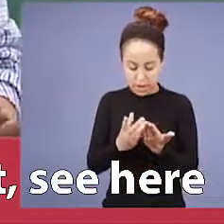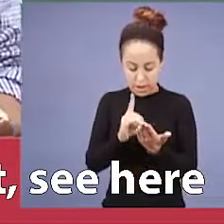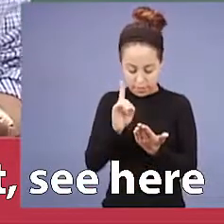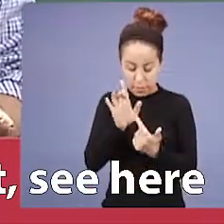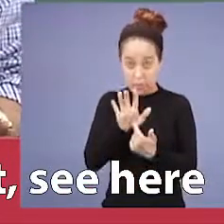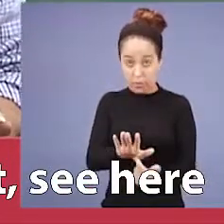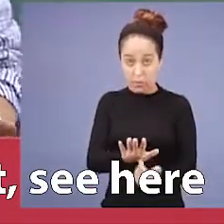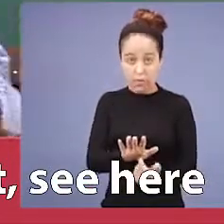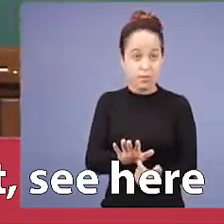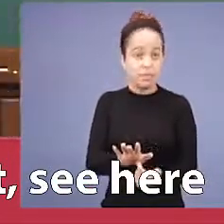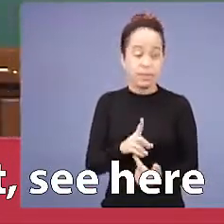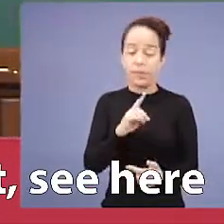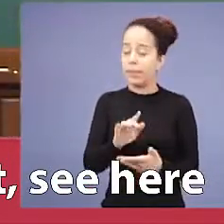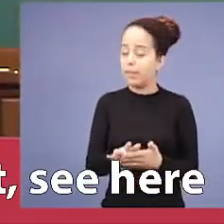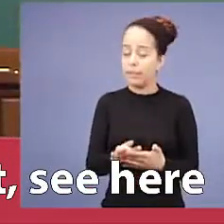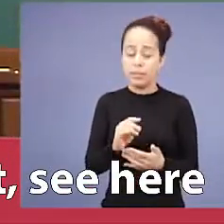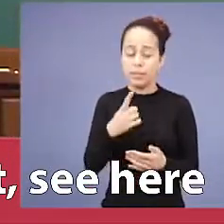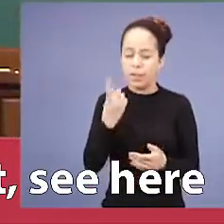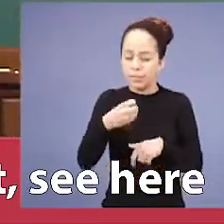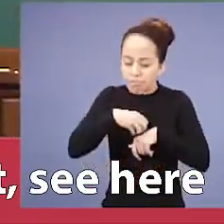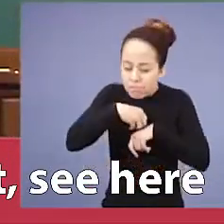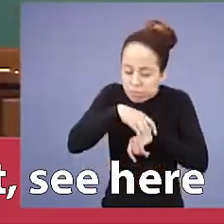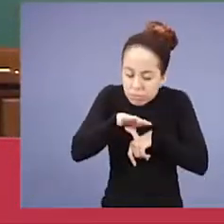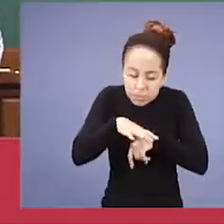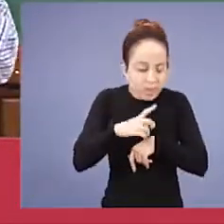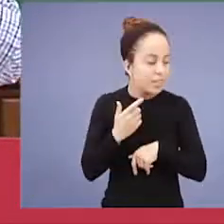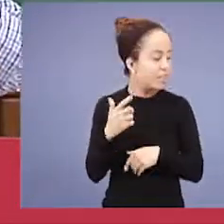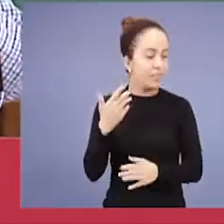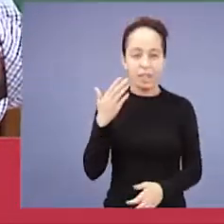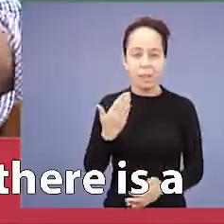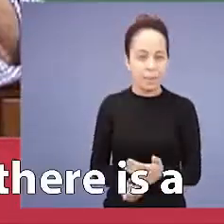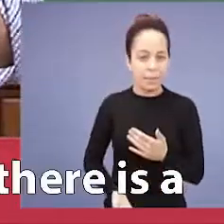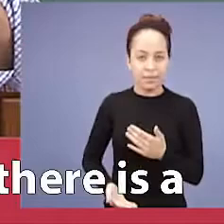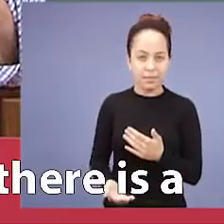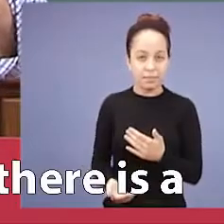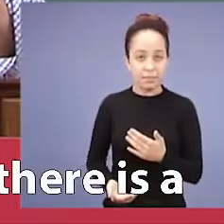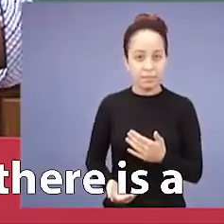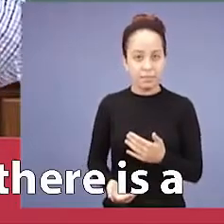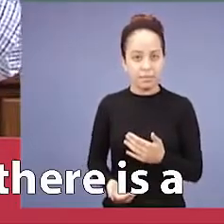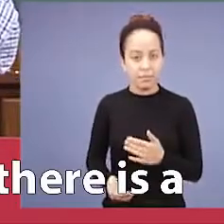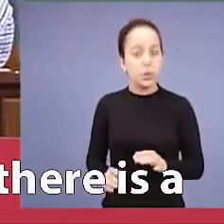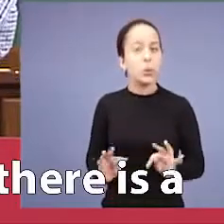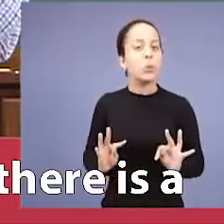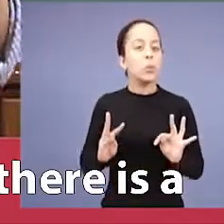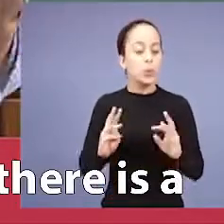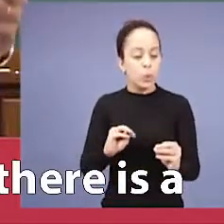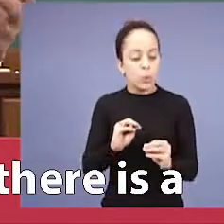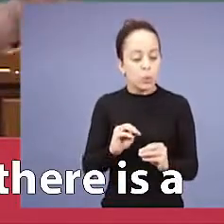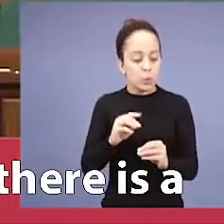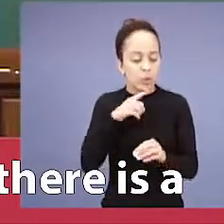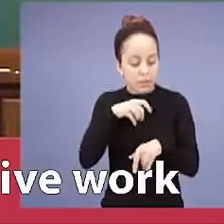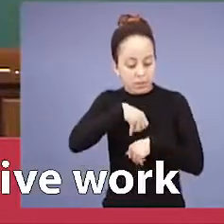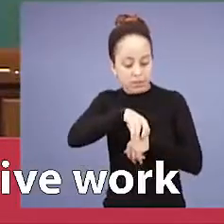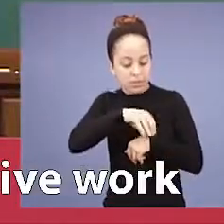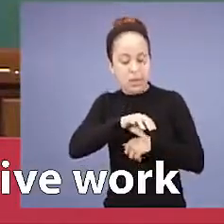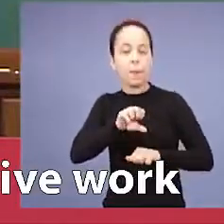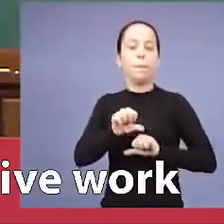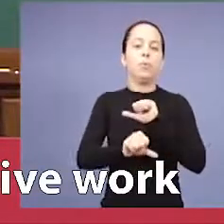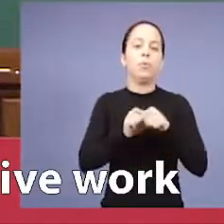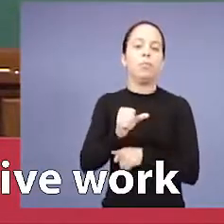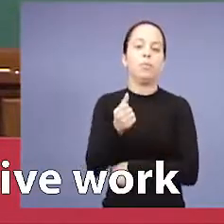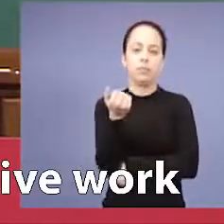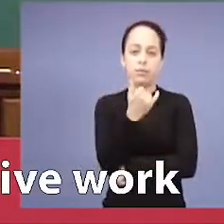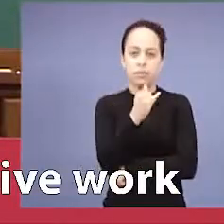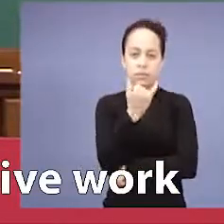nada nada se perde então veja aqui tudo isso é transformado em energia a um mundo menos